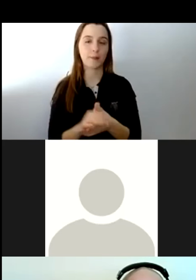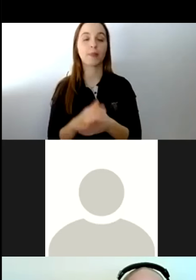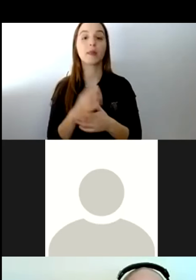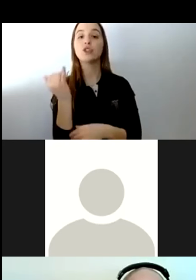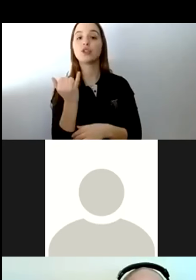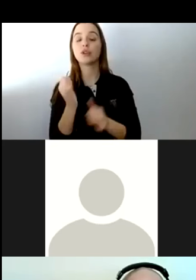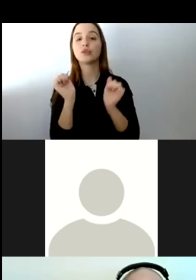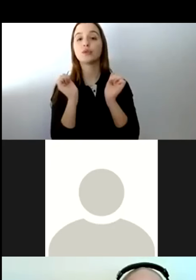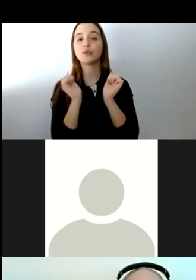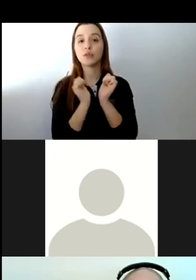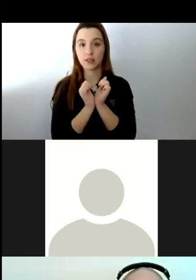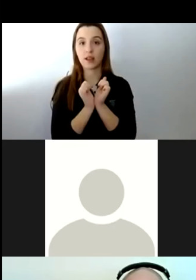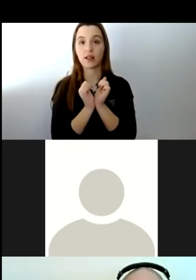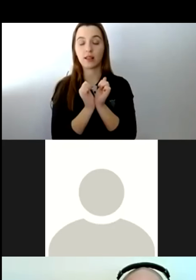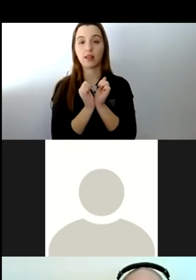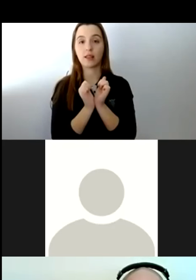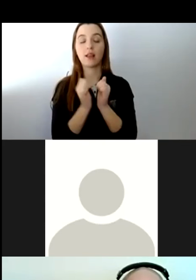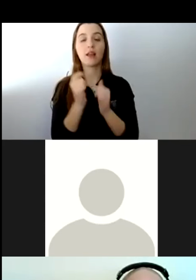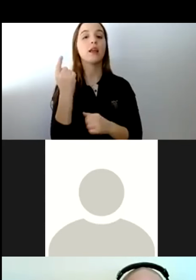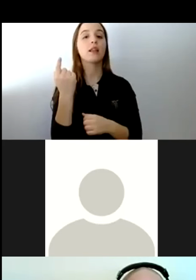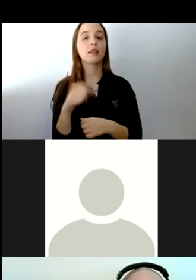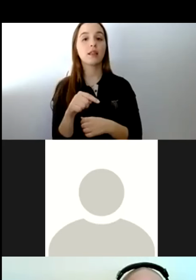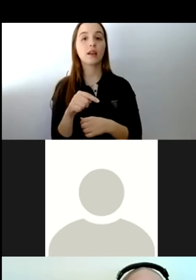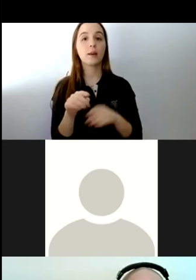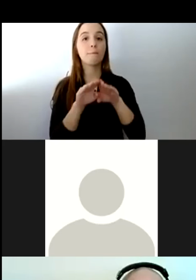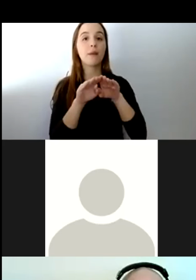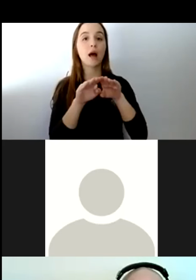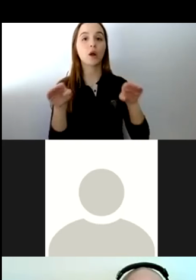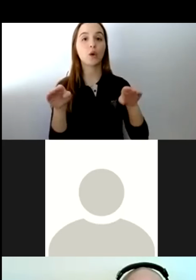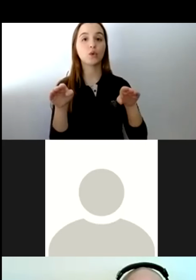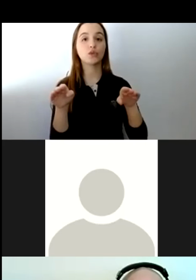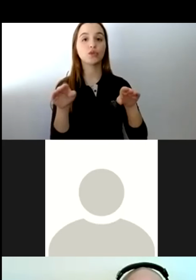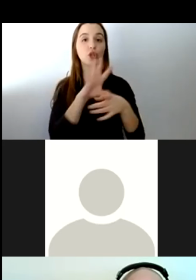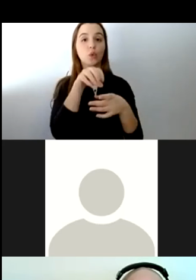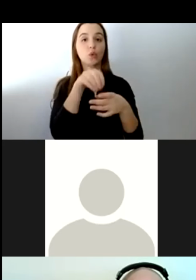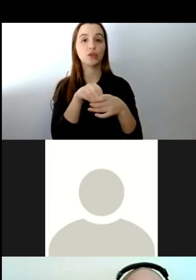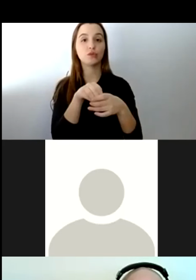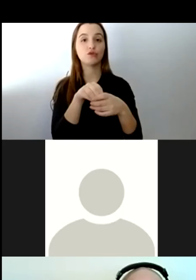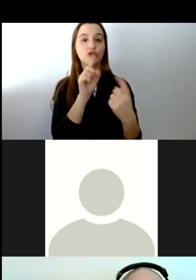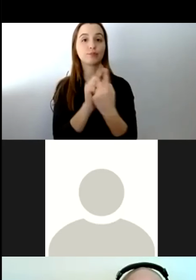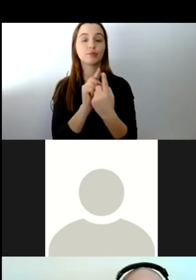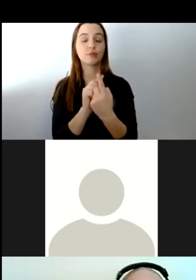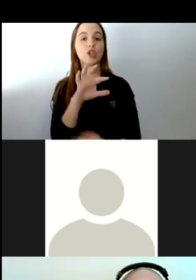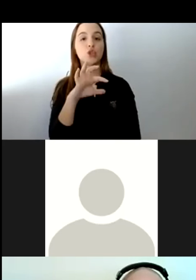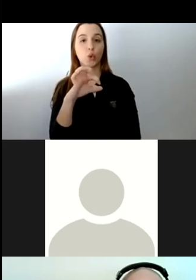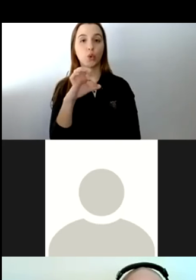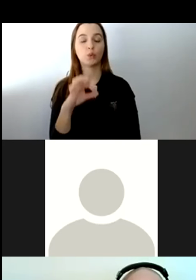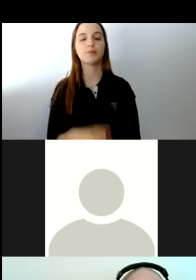Segurança Social dispõe de 18 balcões de inclusão.